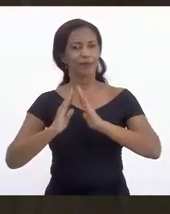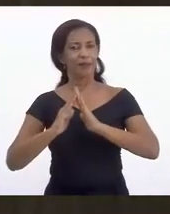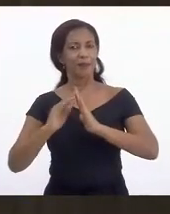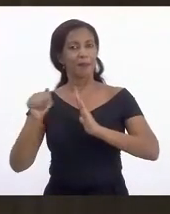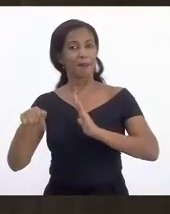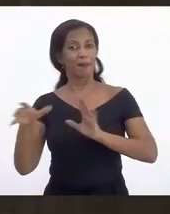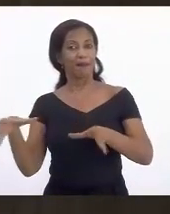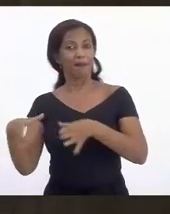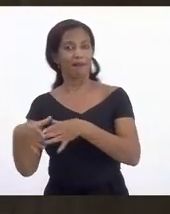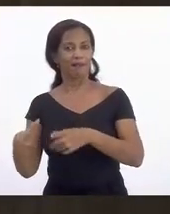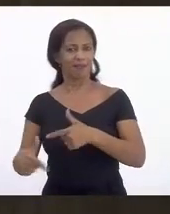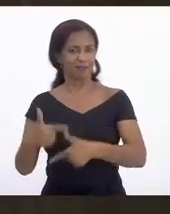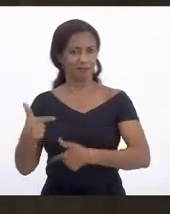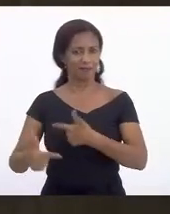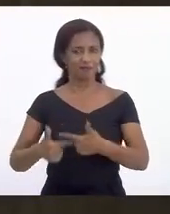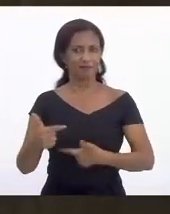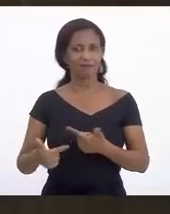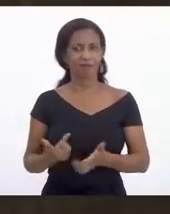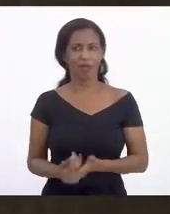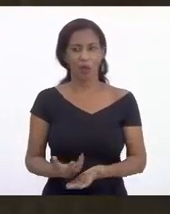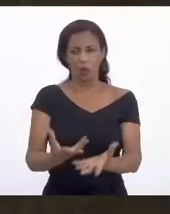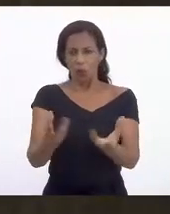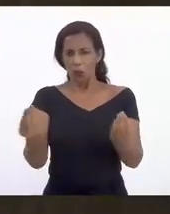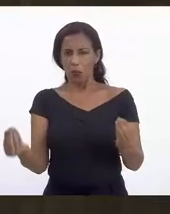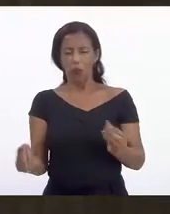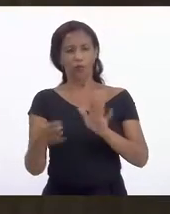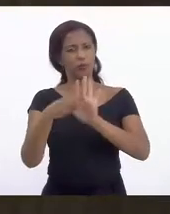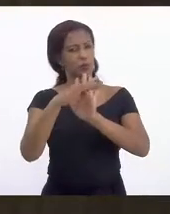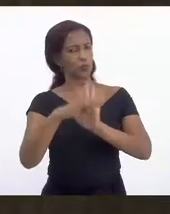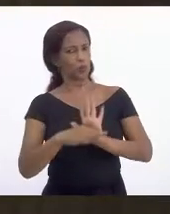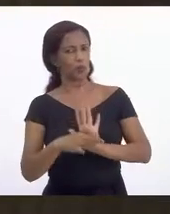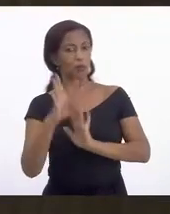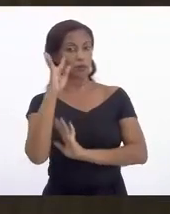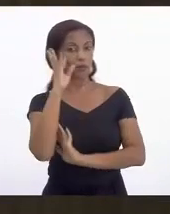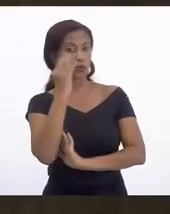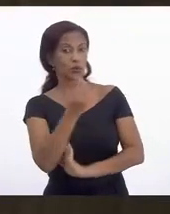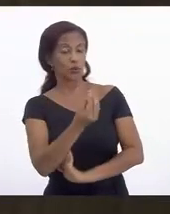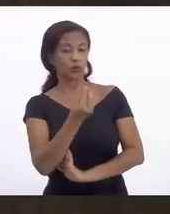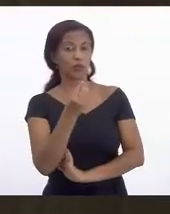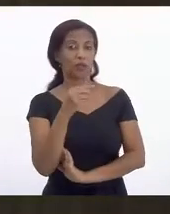para a classe trabalhadora, né? Muitos programas tentaram resolver